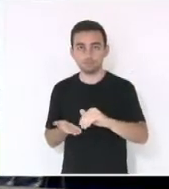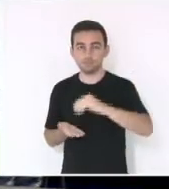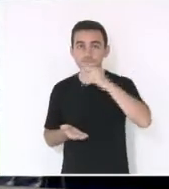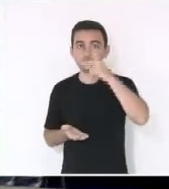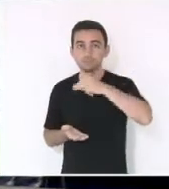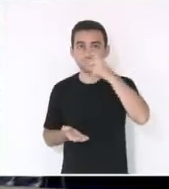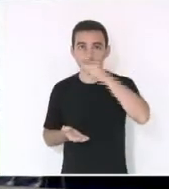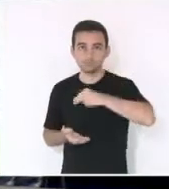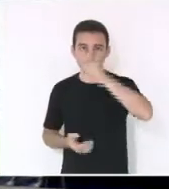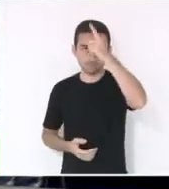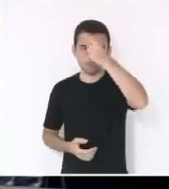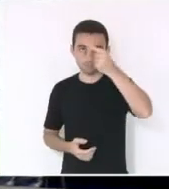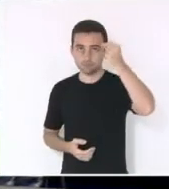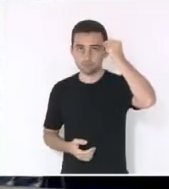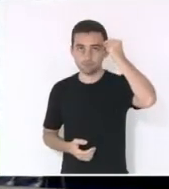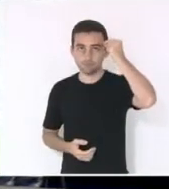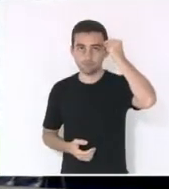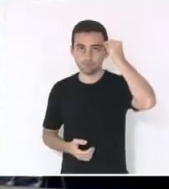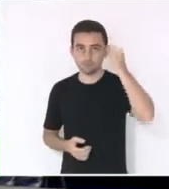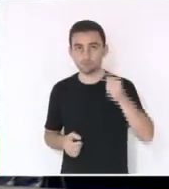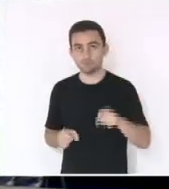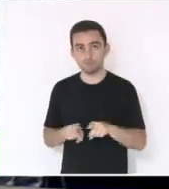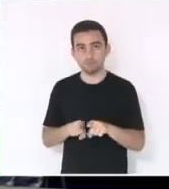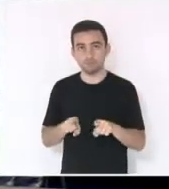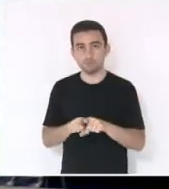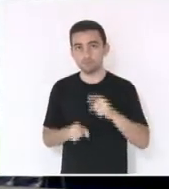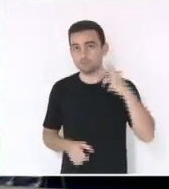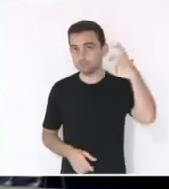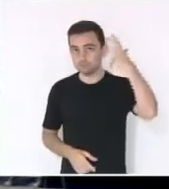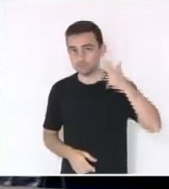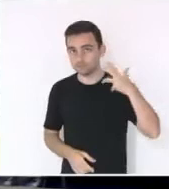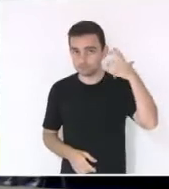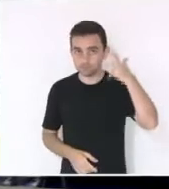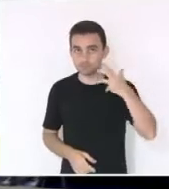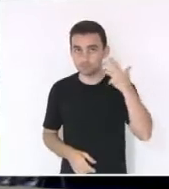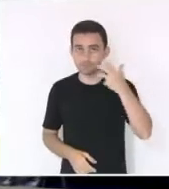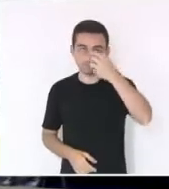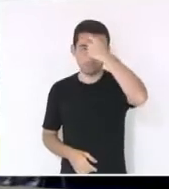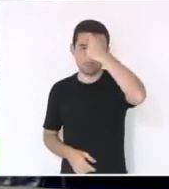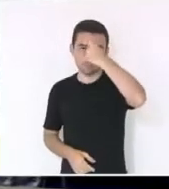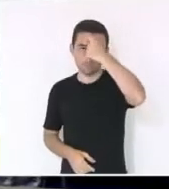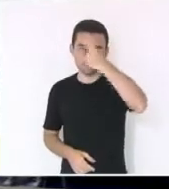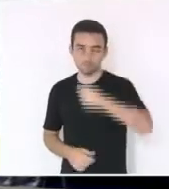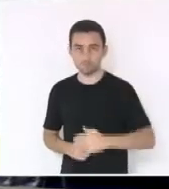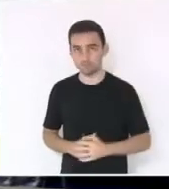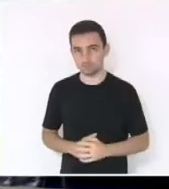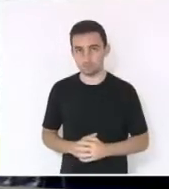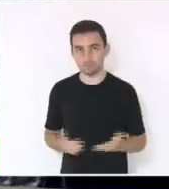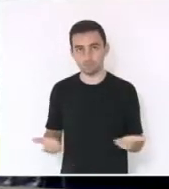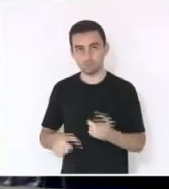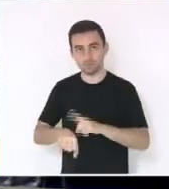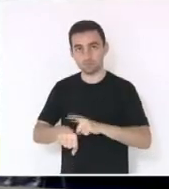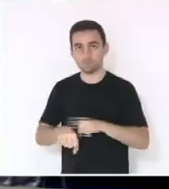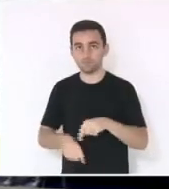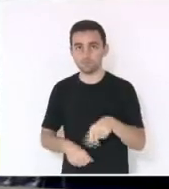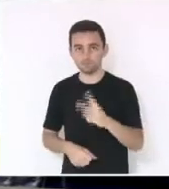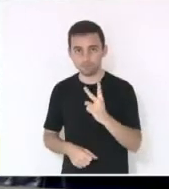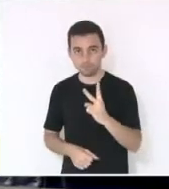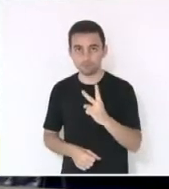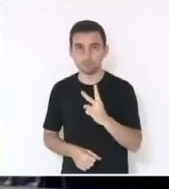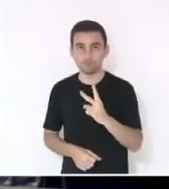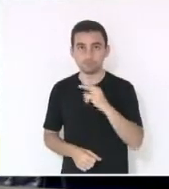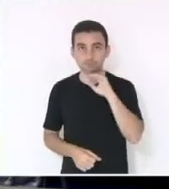Nunes, Dirce Heiderscheidt, Ana Paula Lima, Maurício Studilac. Às 14 horas do